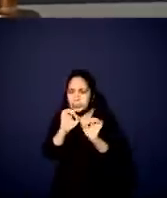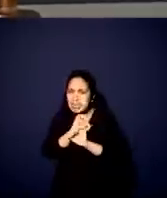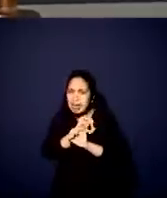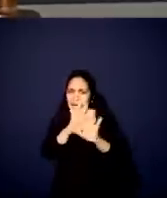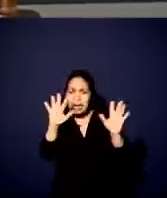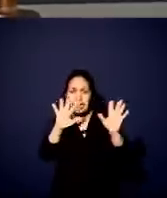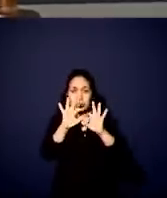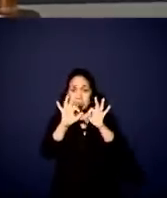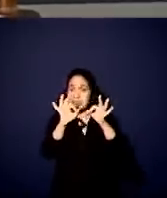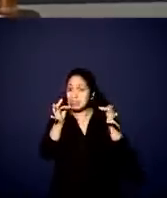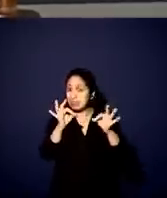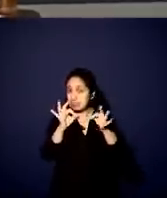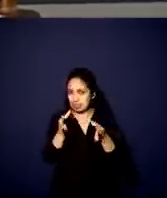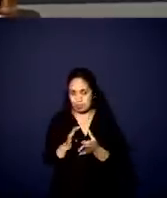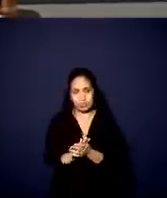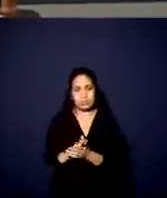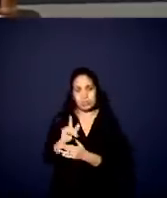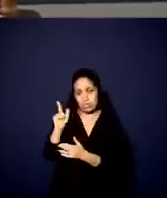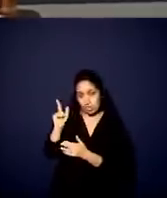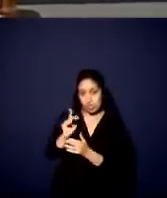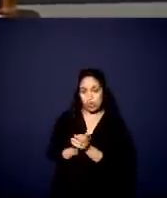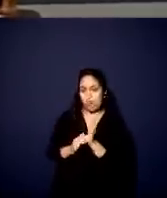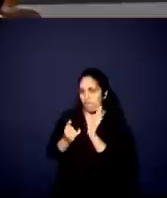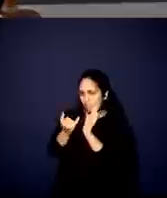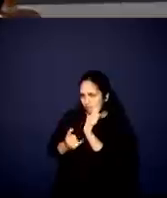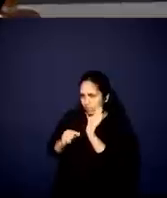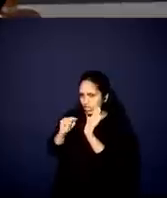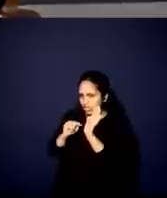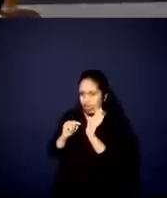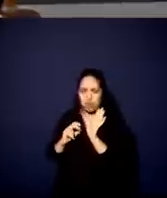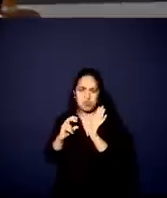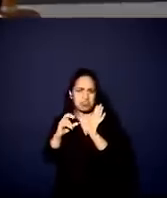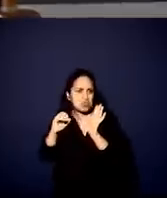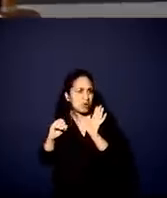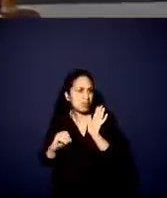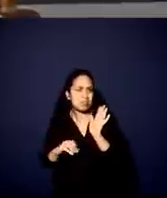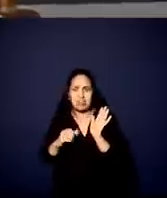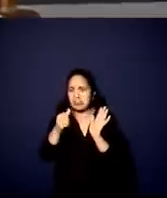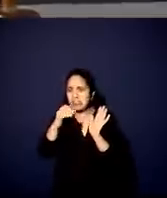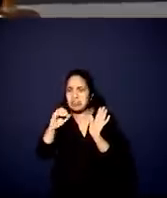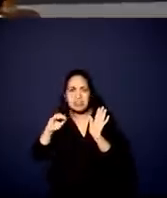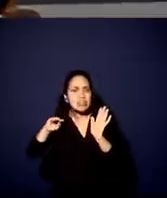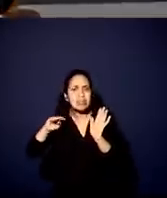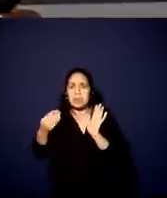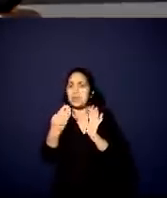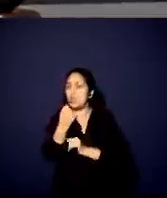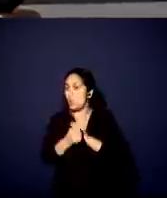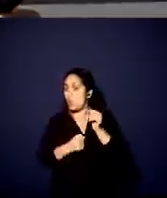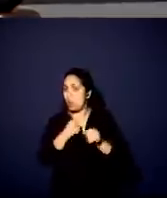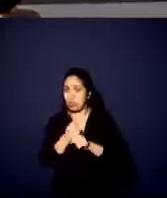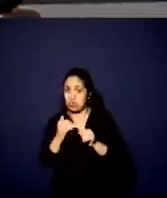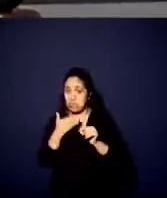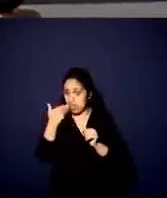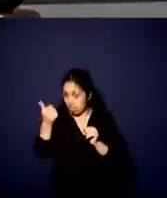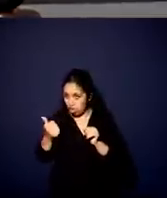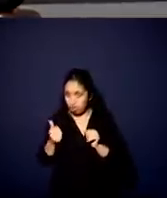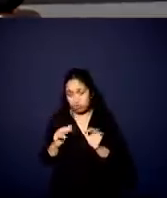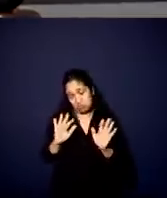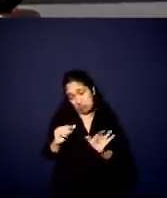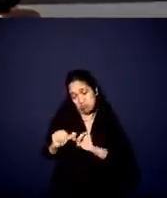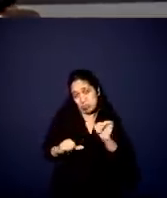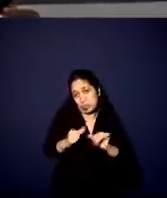simples que pelo menos o fiscal tá melhorando sei lá 50 B 40 60.000 por ano eu acho que isso Muda todo o jogo